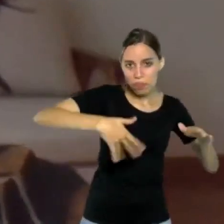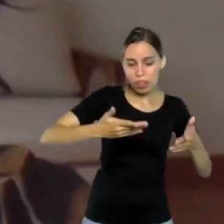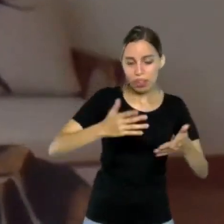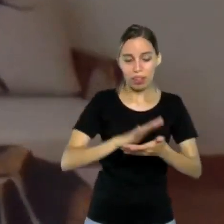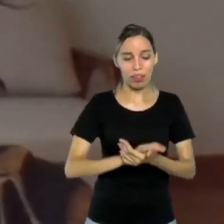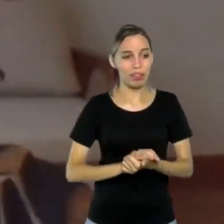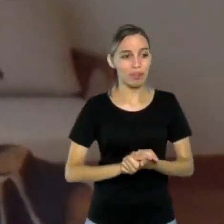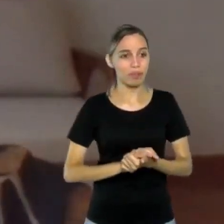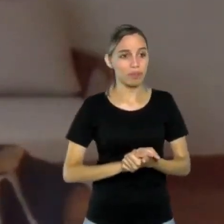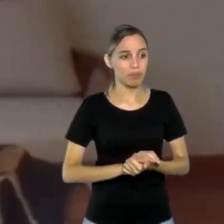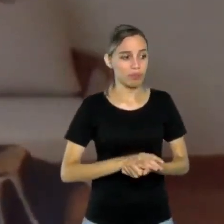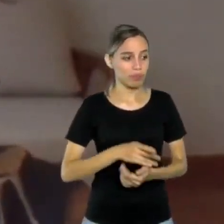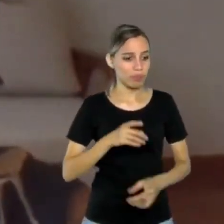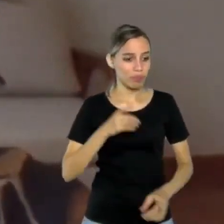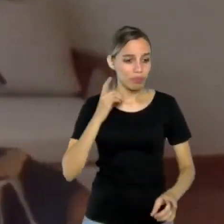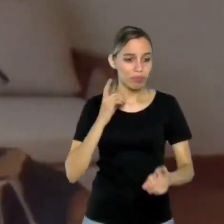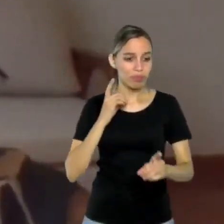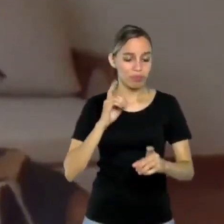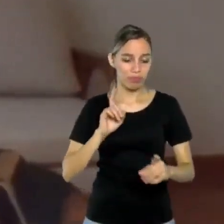Sim, de pé, quase morta.